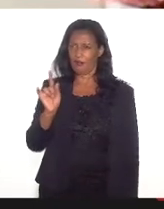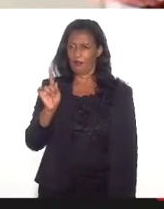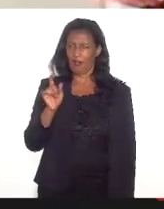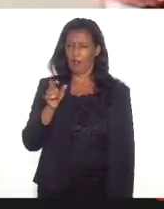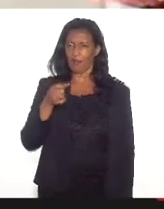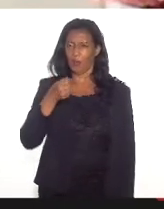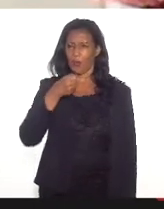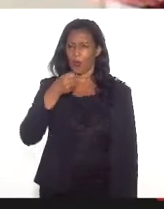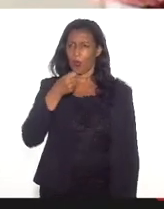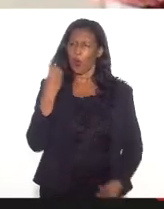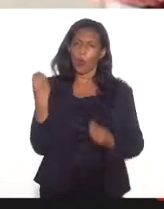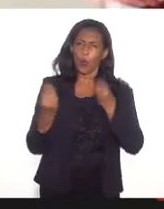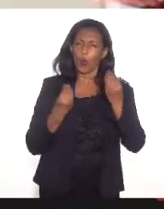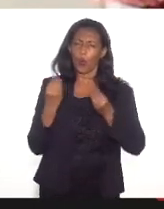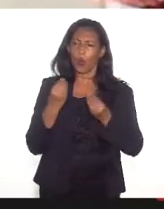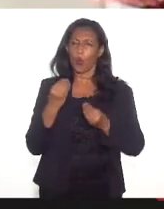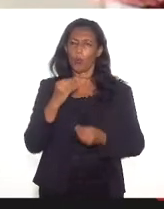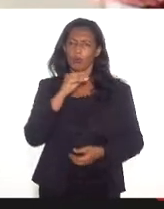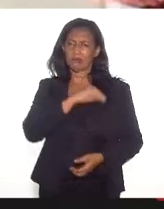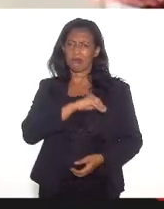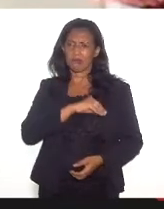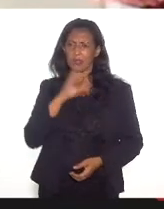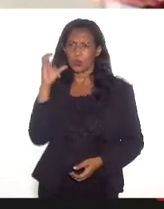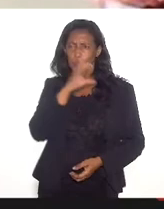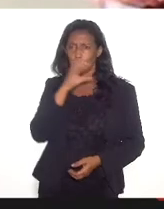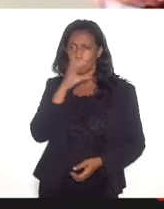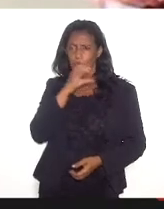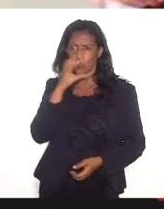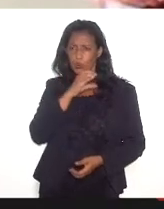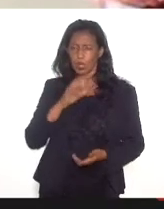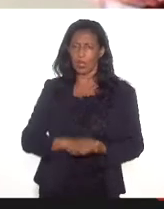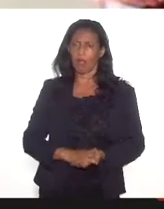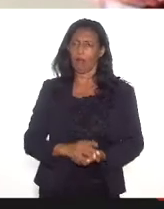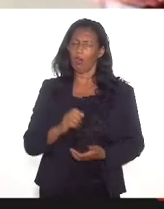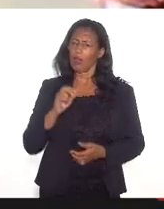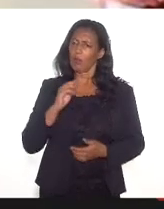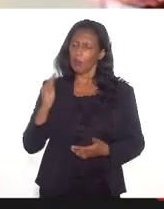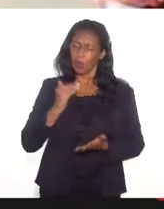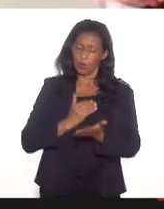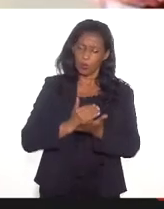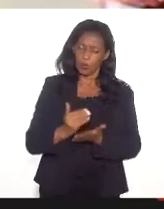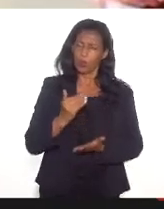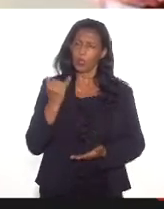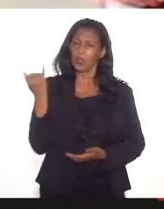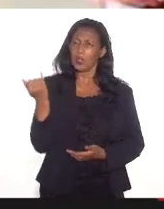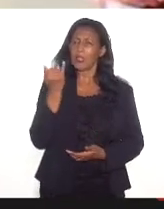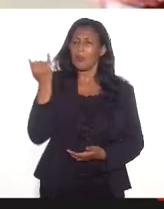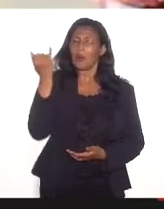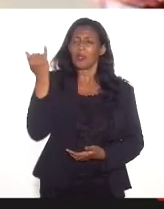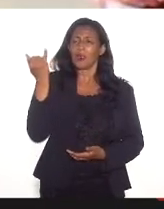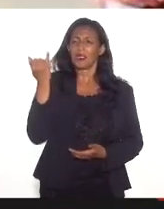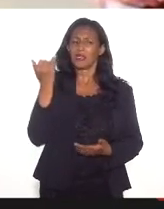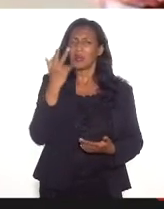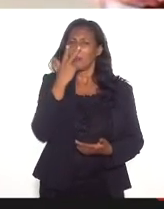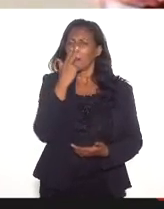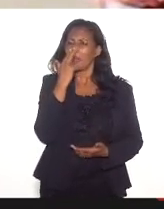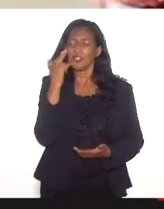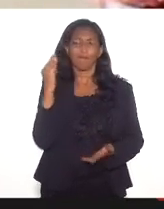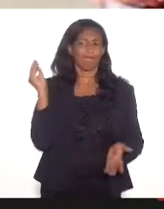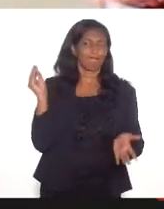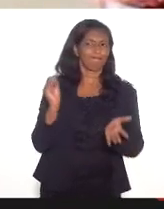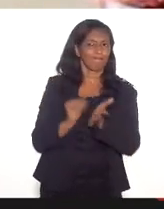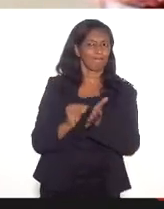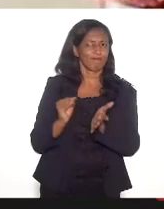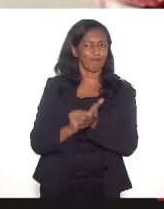auxílio emergencial nacional na sua primeira etapa foi, ao mesmo tempo, tão importante e tão mal desenhado em vários aspectos,